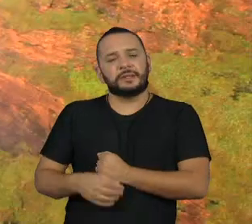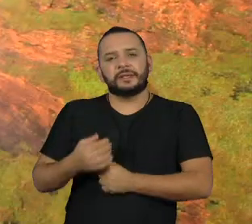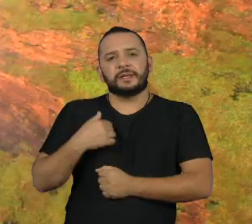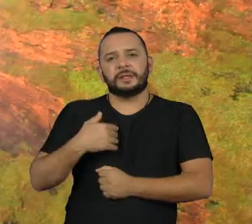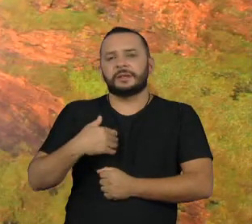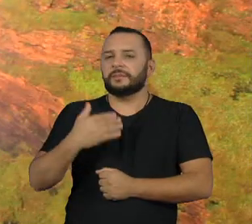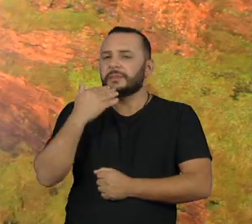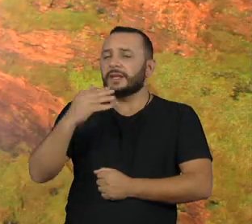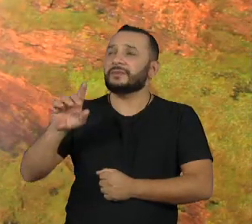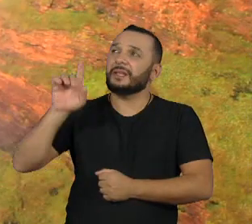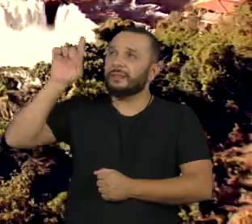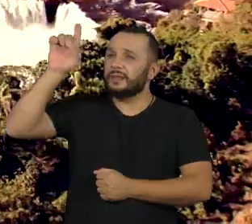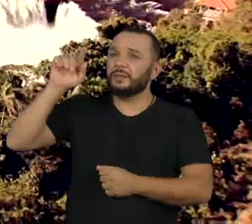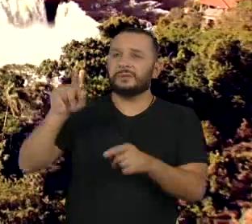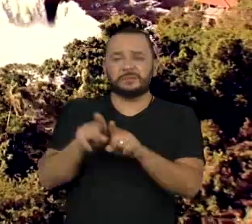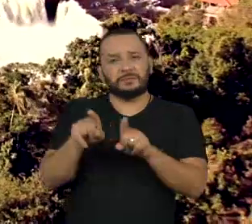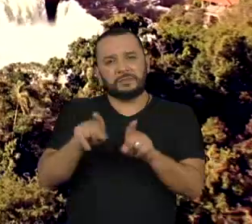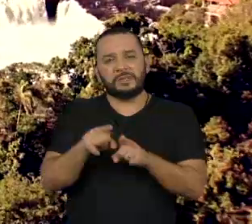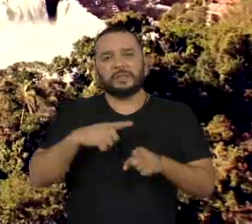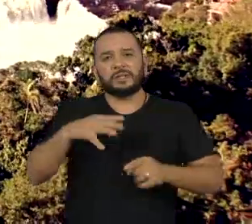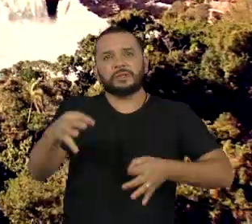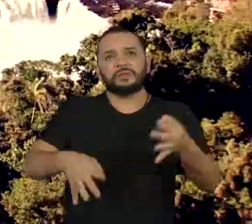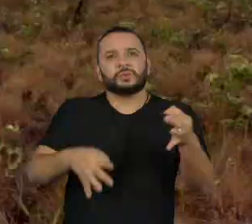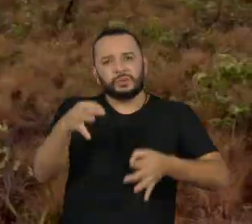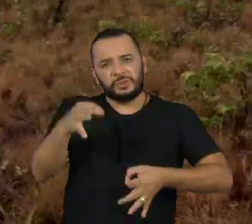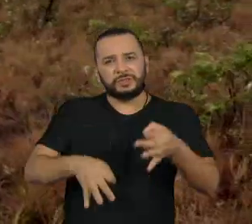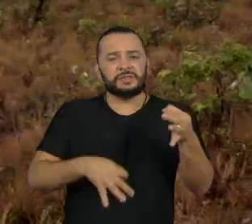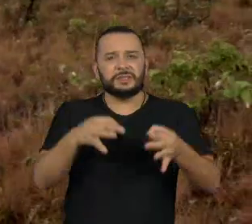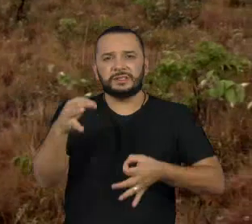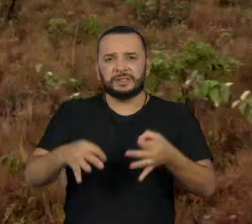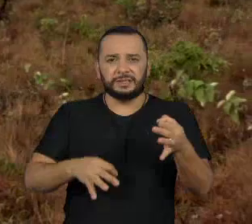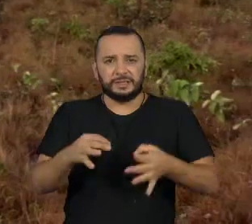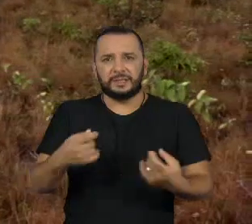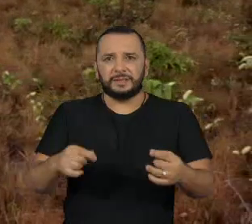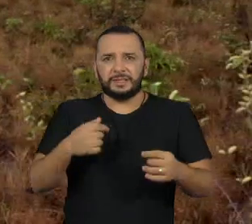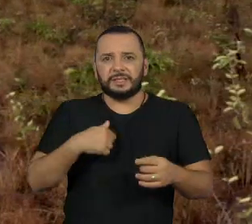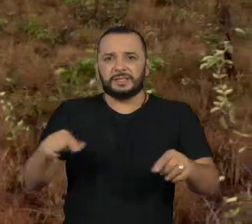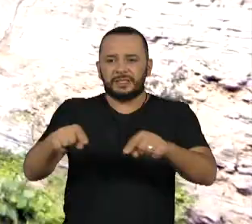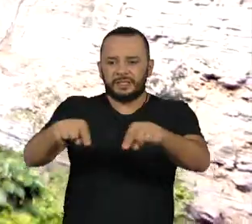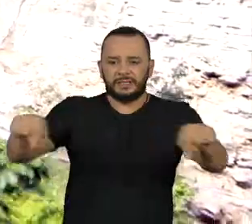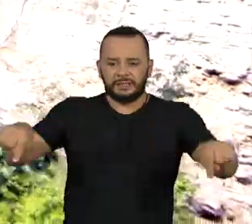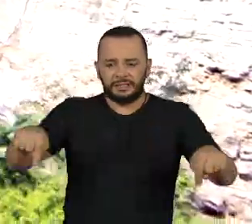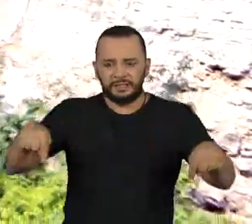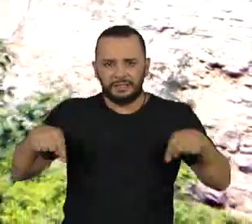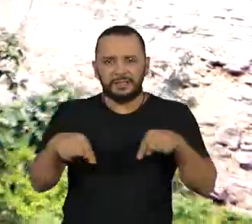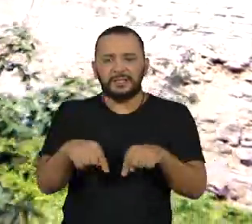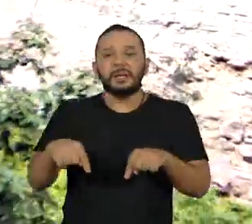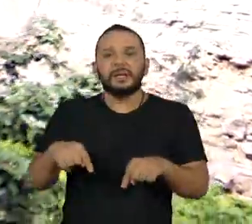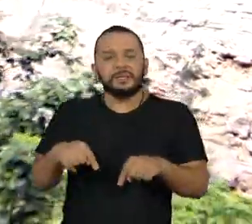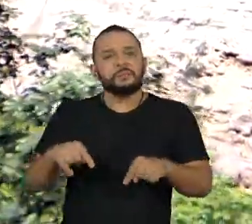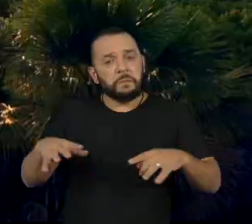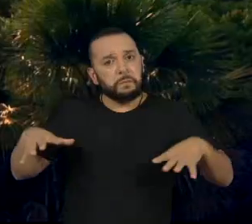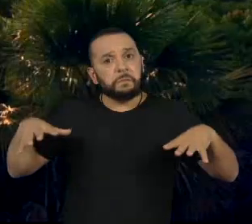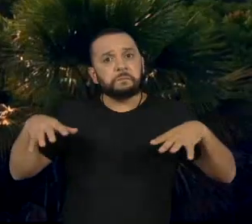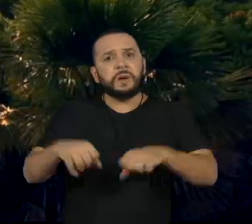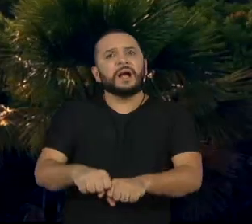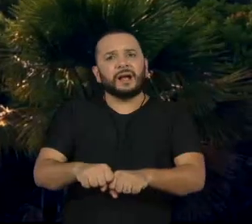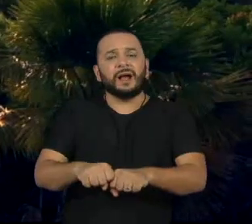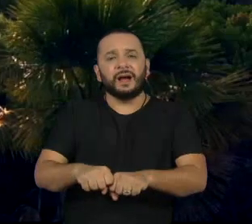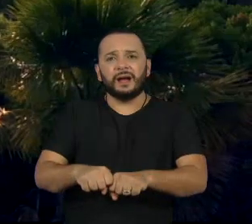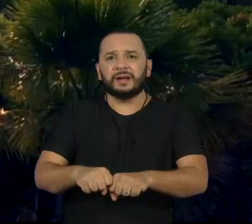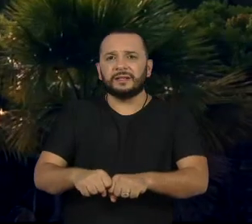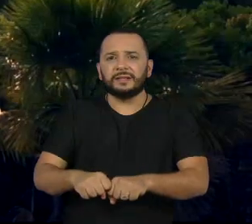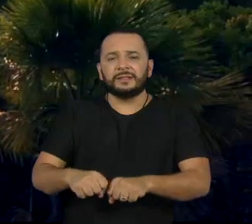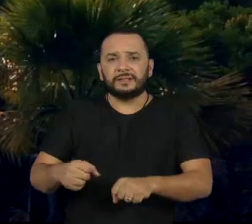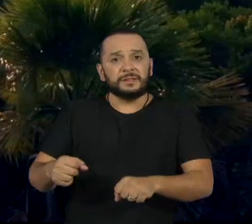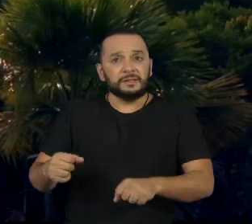a justiça e a questão fundiária que se regularize na região, para que possa, pelo menos que não seja todo mundo